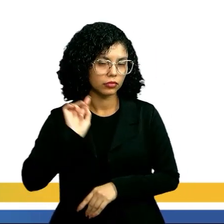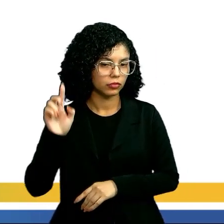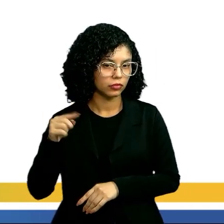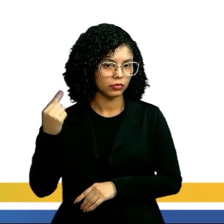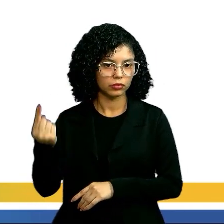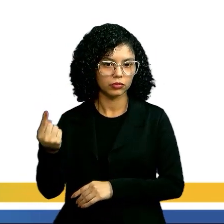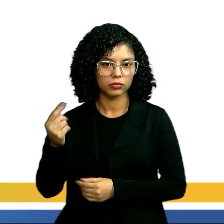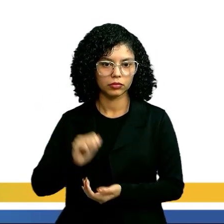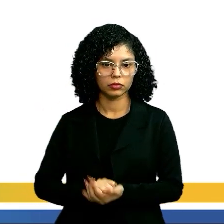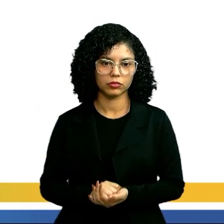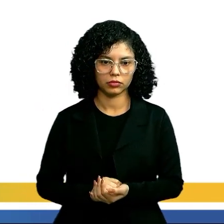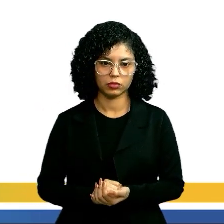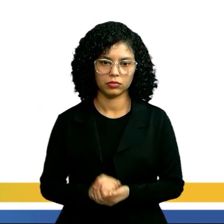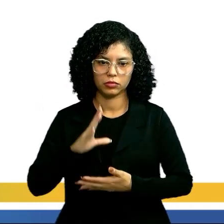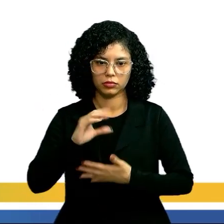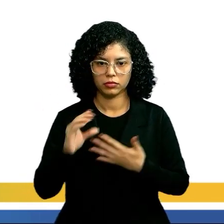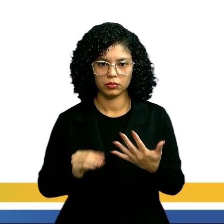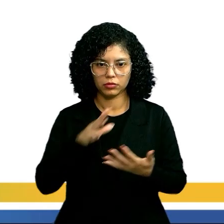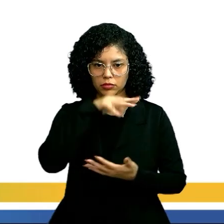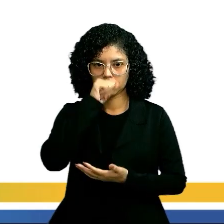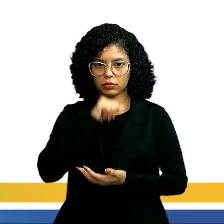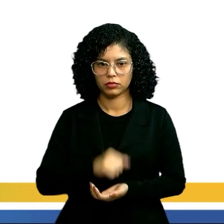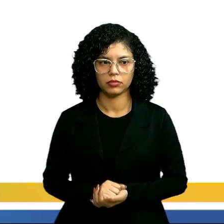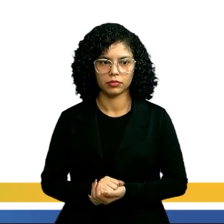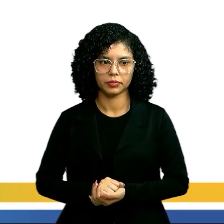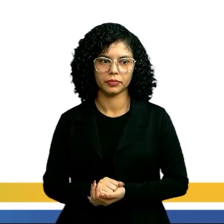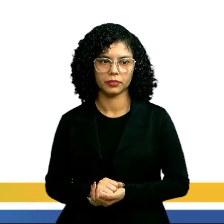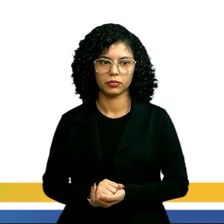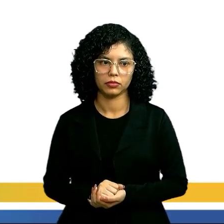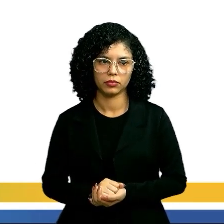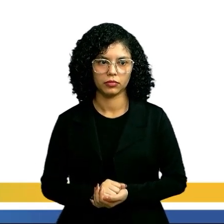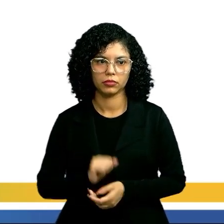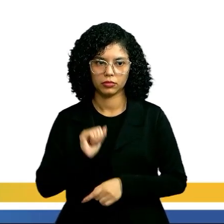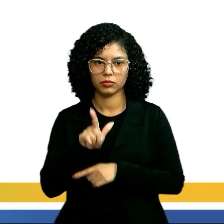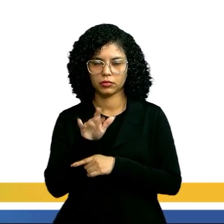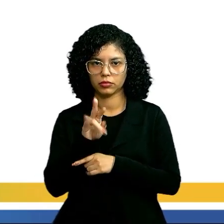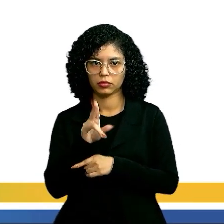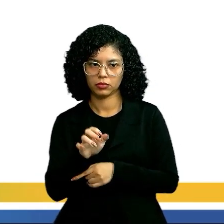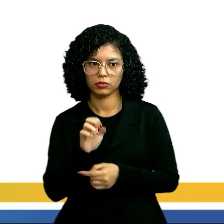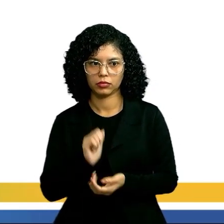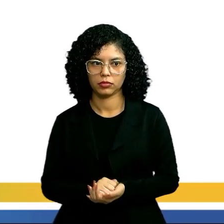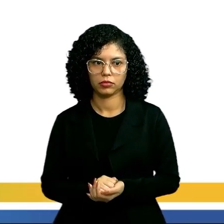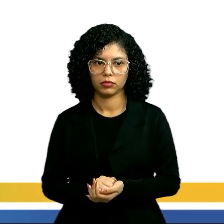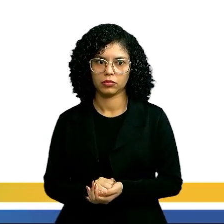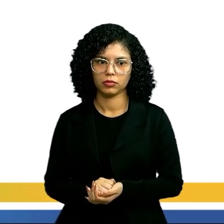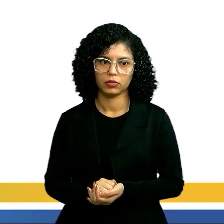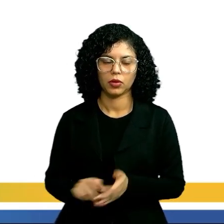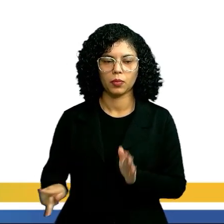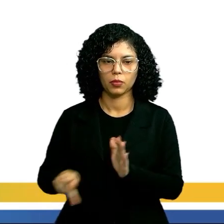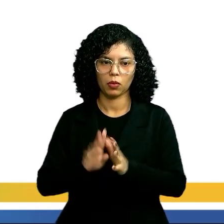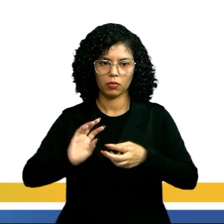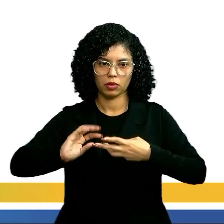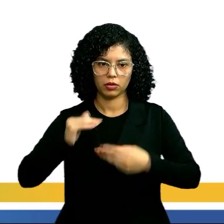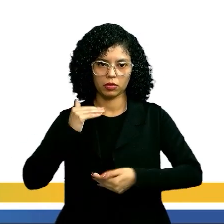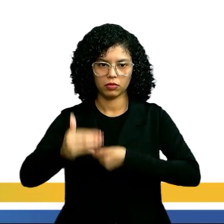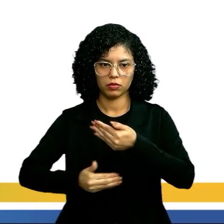lá na cadeia respiratória. É de glicose oxidada no